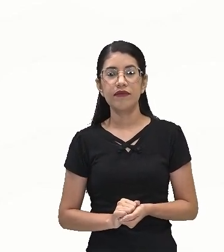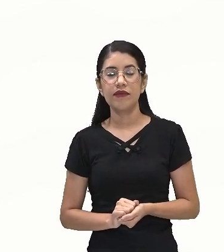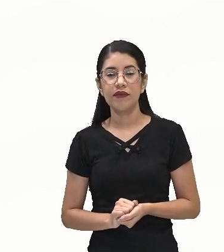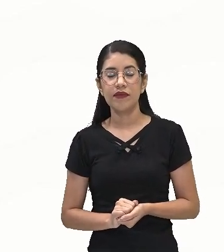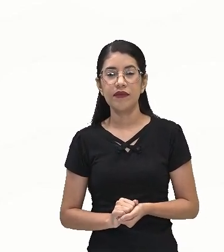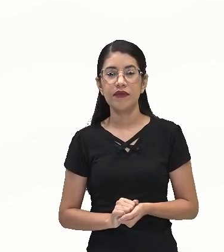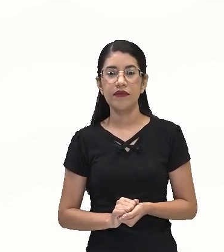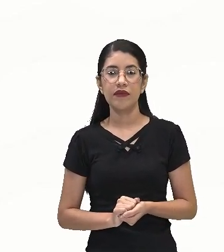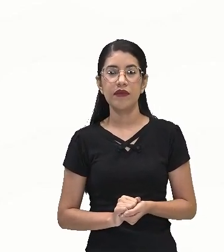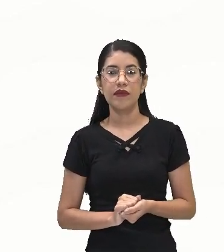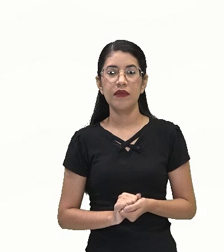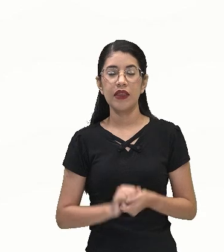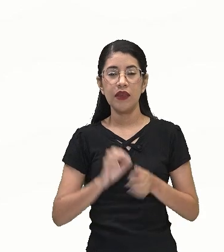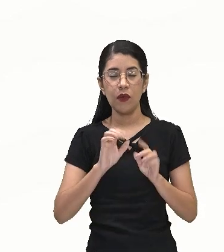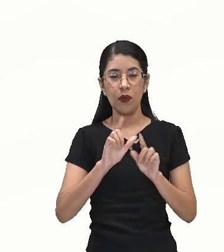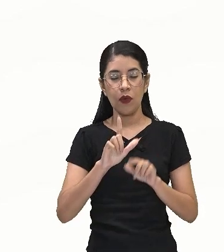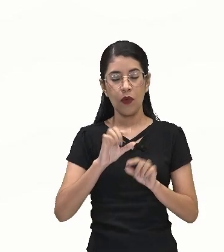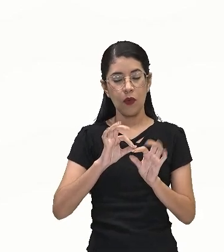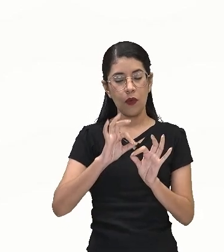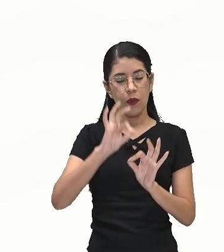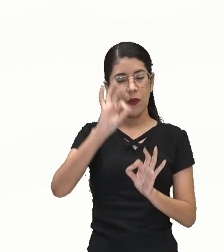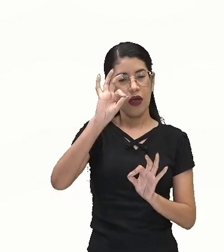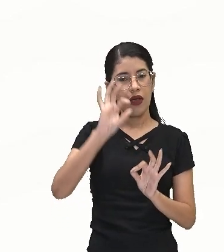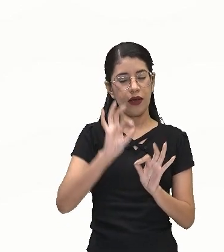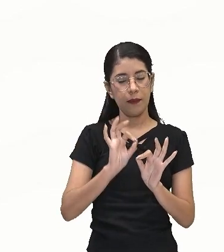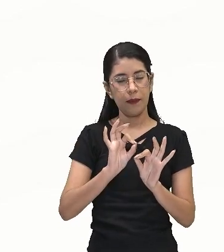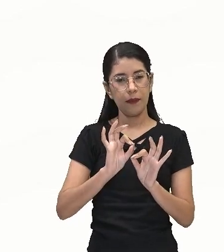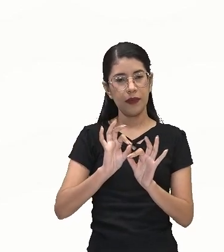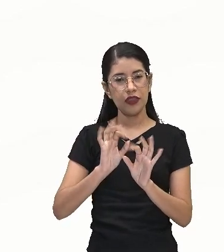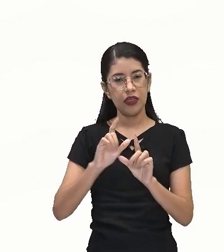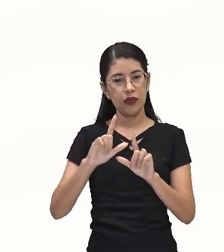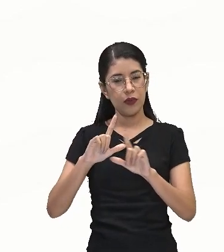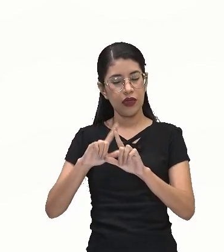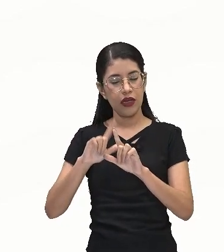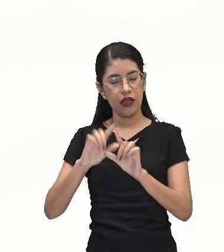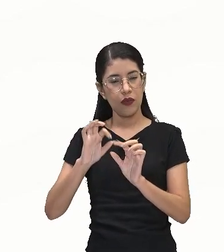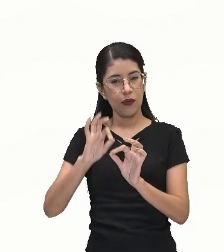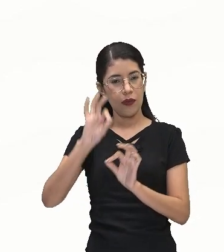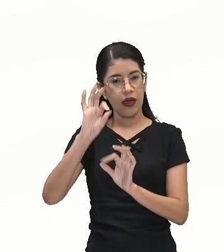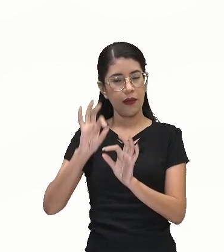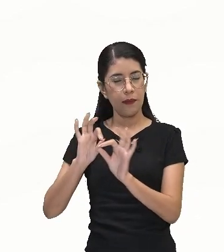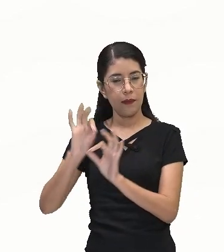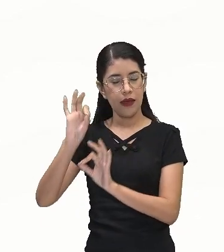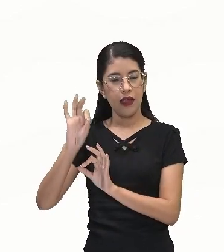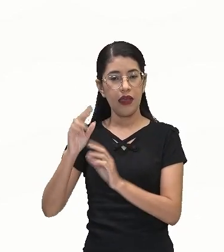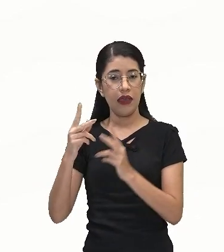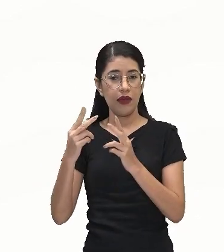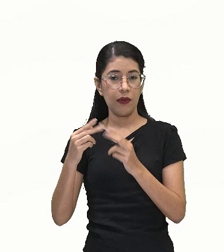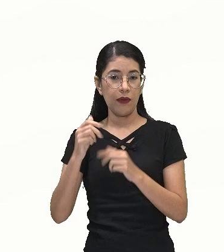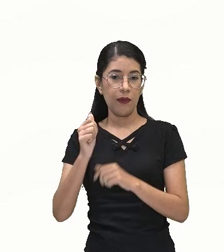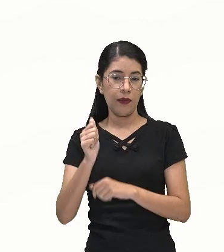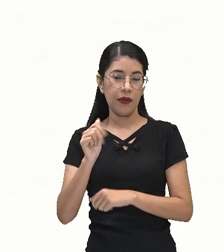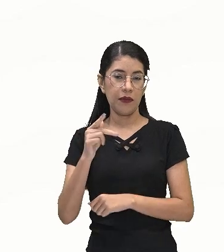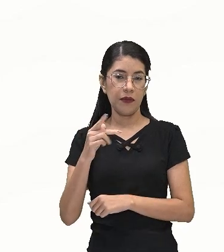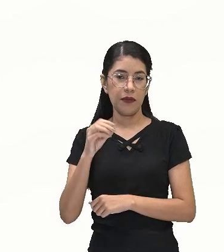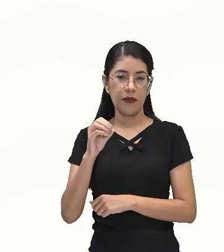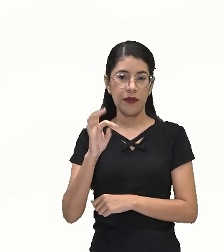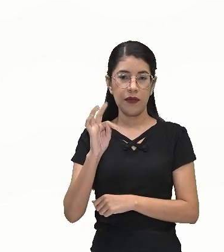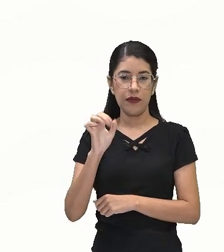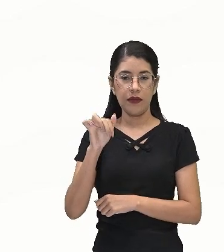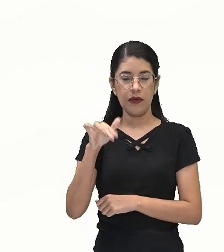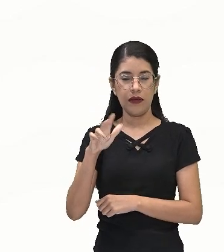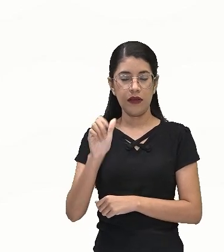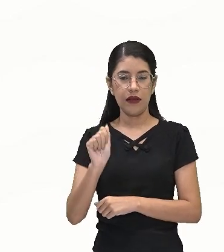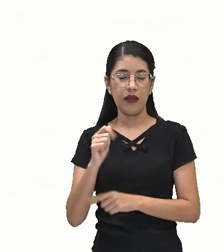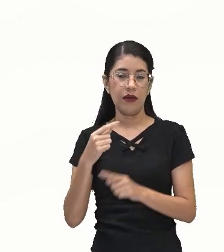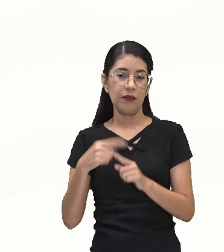Como a medida da altura de cada um desses triângulos é igual à medida do apótema, por quê? Porque o apótema ele